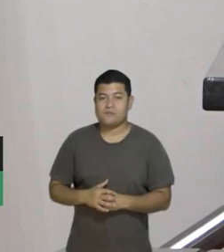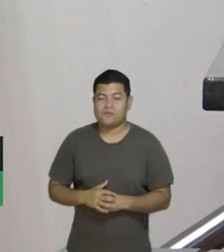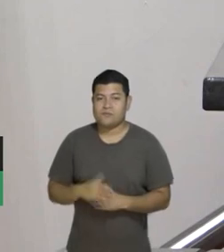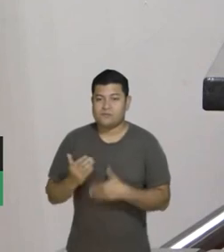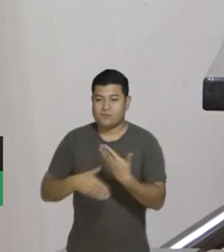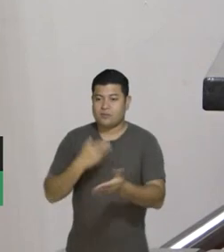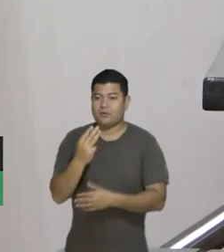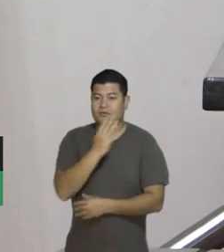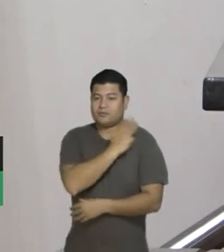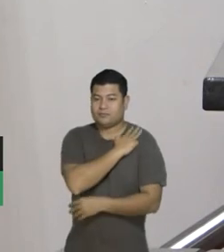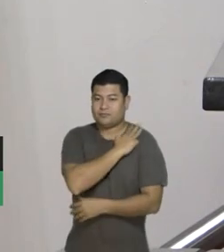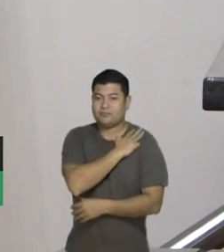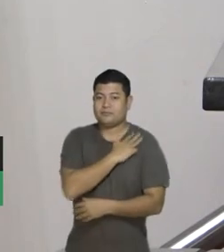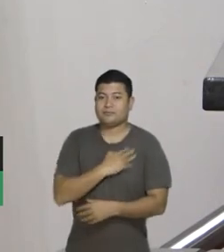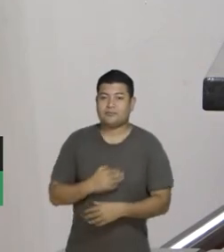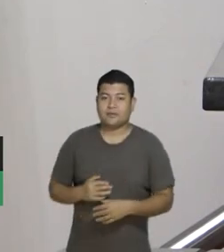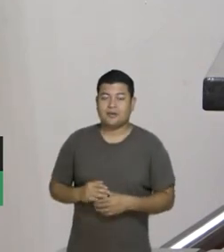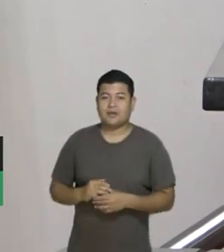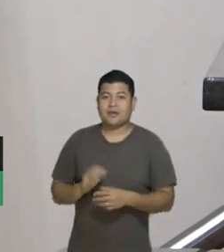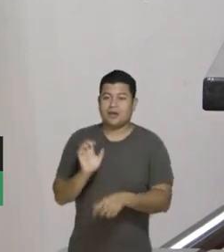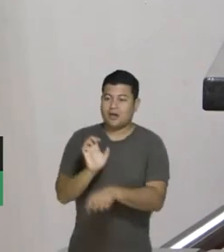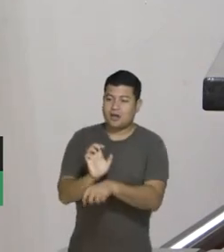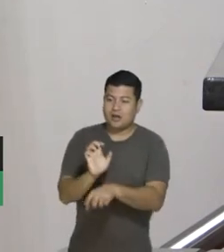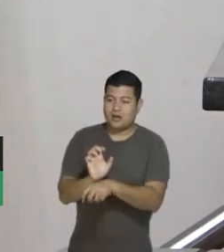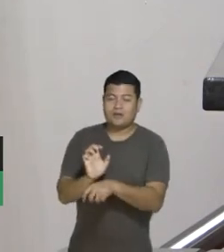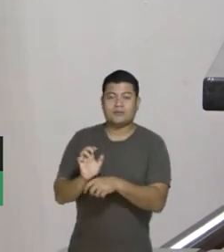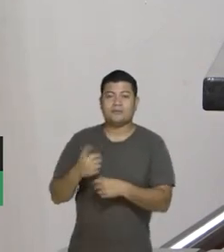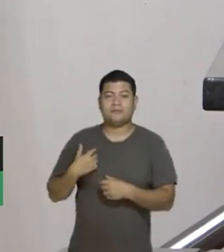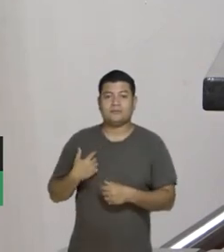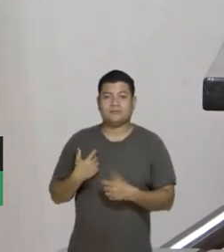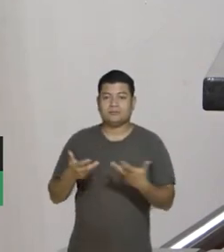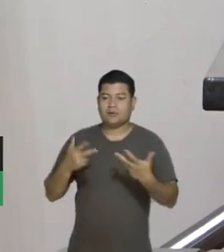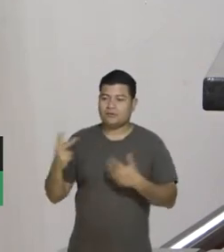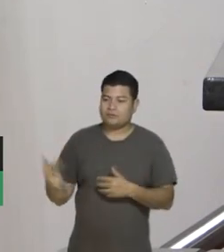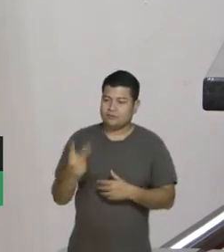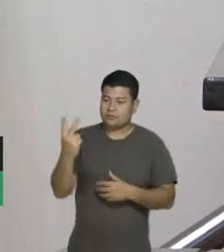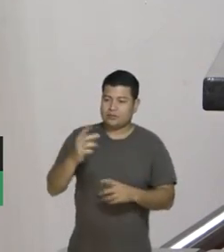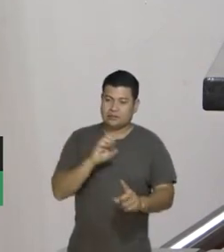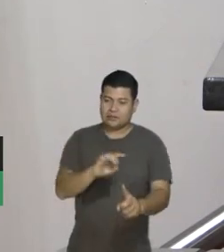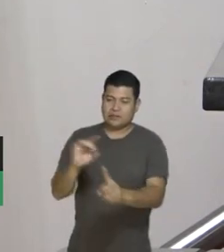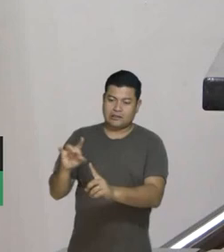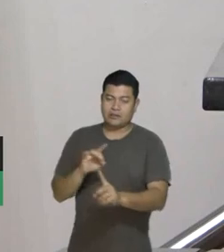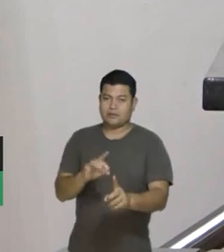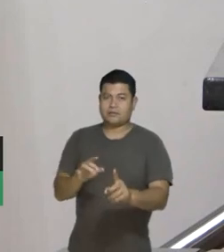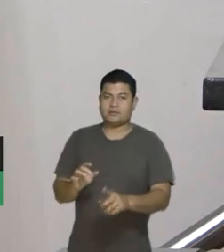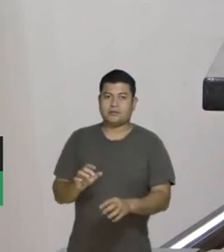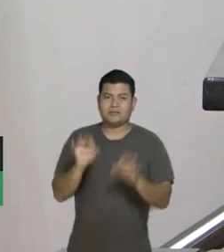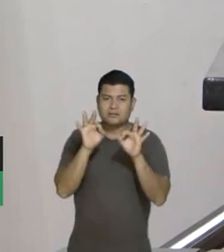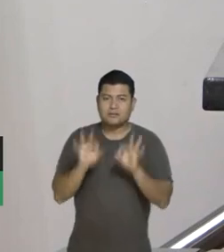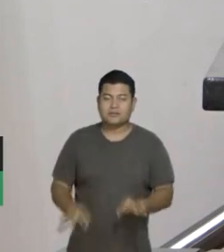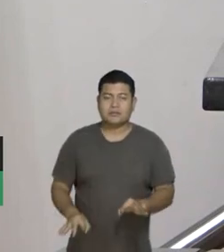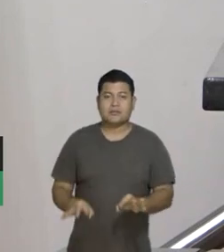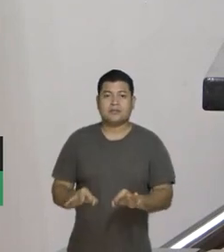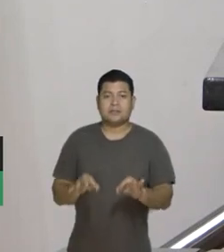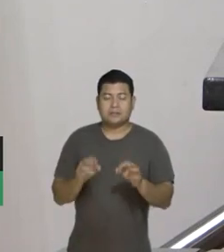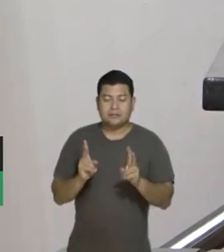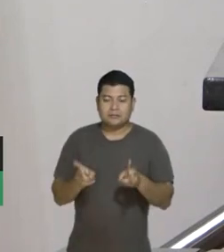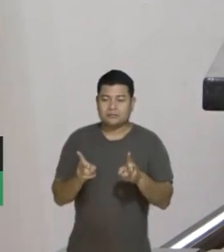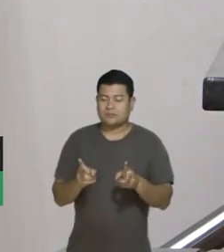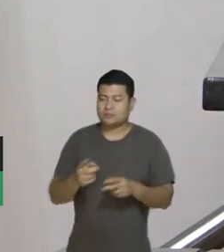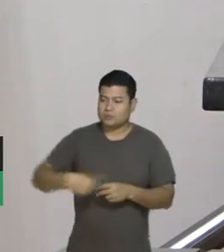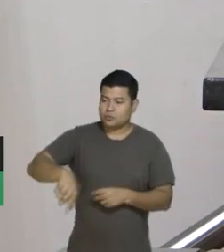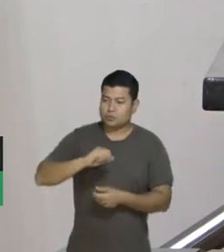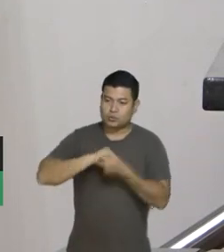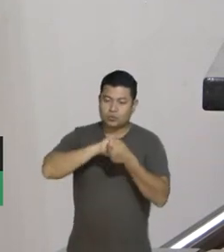é agradecer aos professores, valorizar cada um de nosso estado de Santa Catarina, tenho certeza que estaremos sempre ao seu lado,